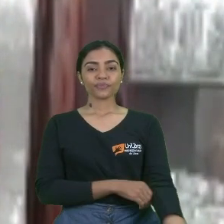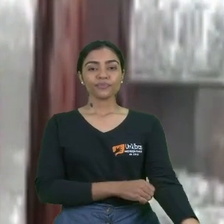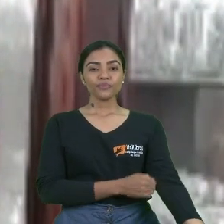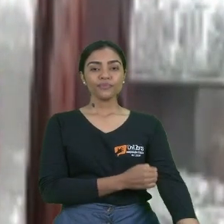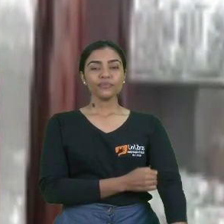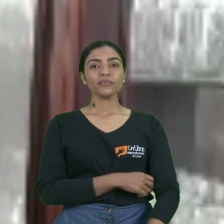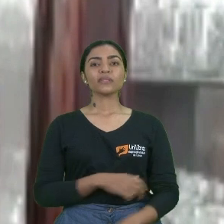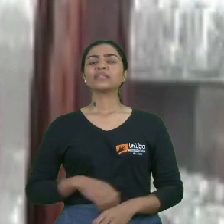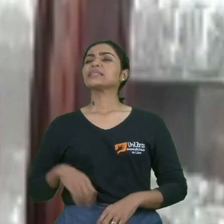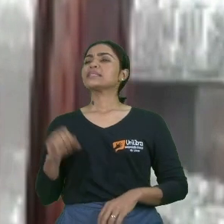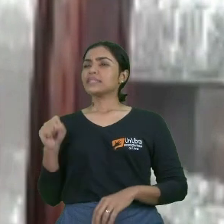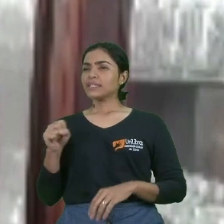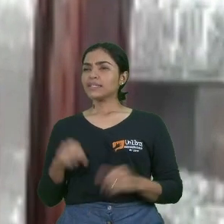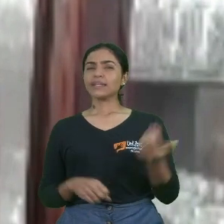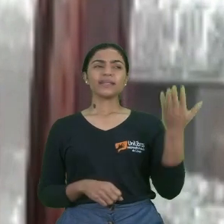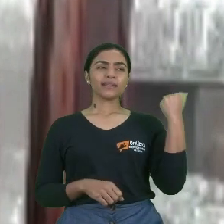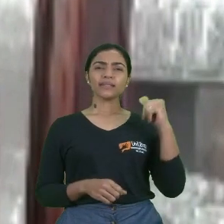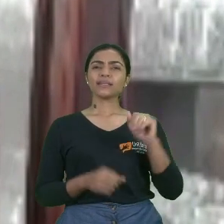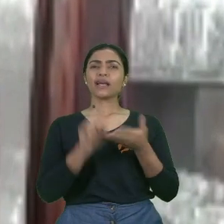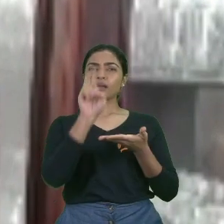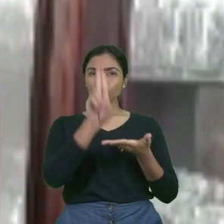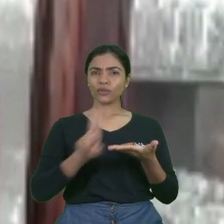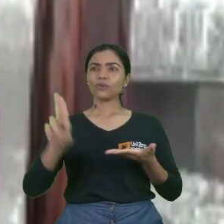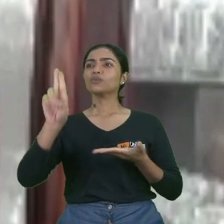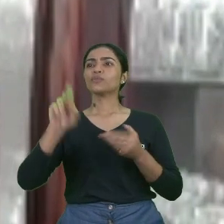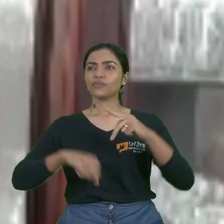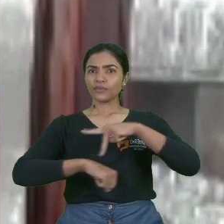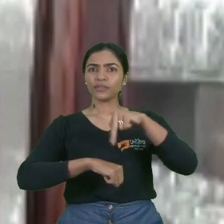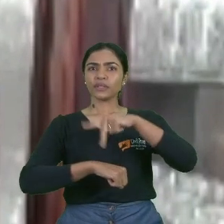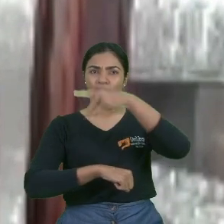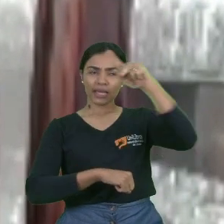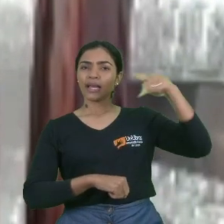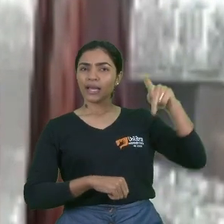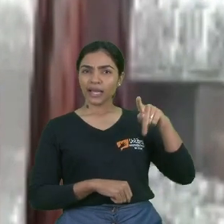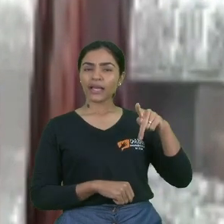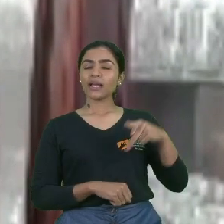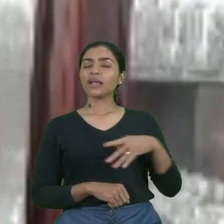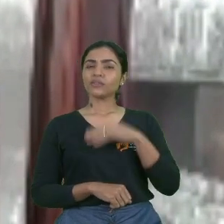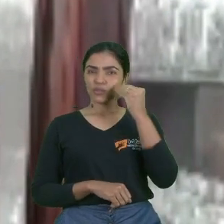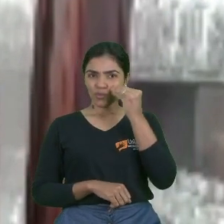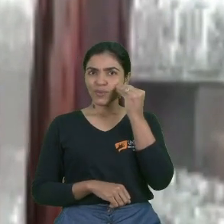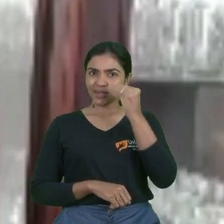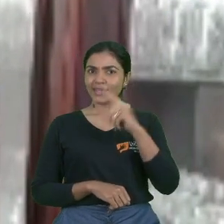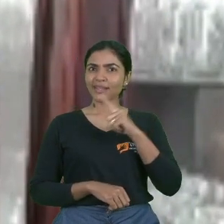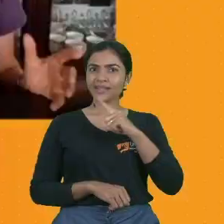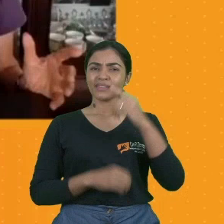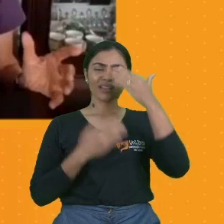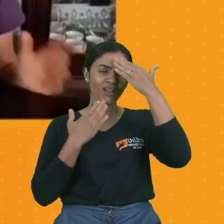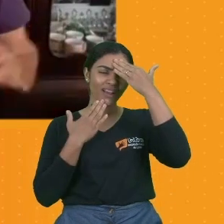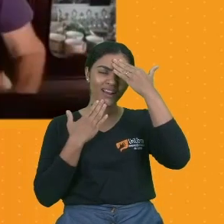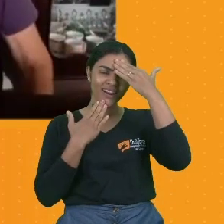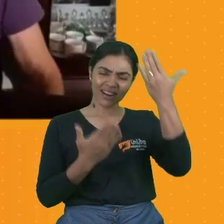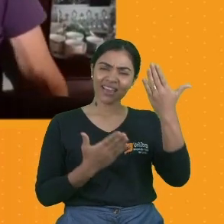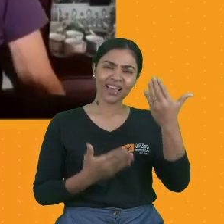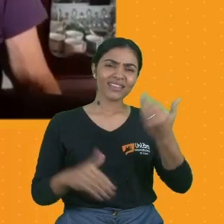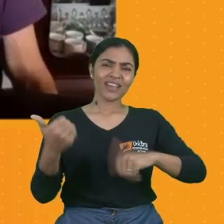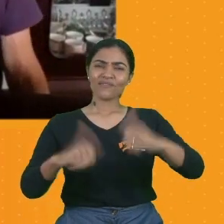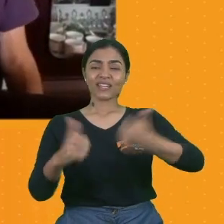essa eu sei que que na no viés da variação sou grata sou grata por